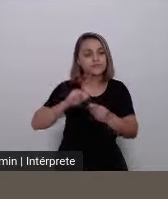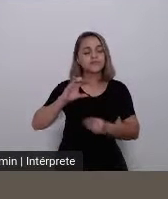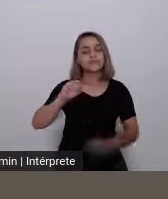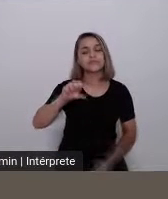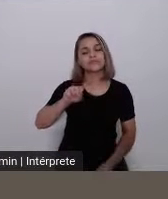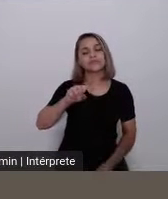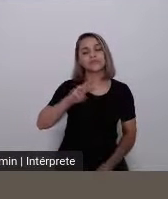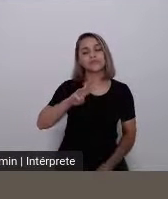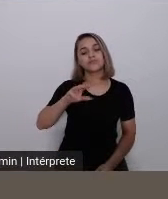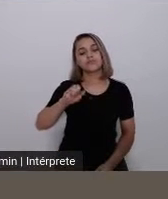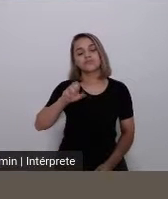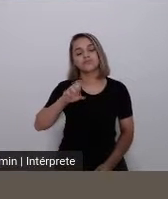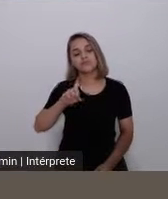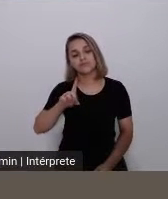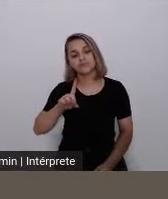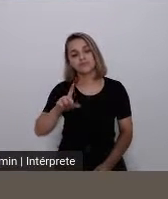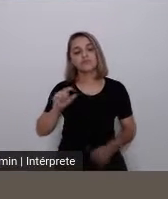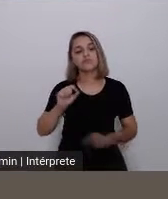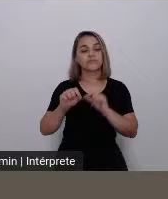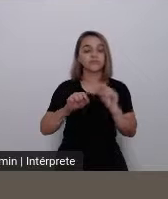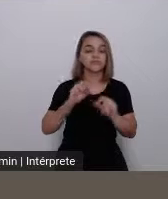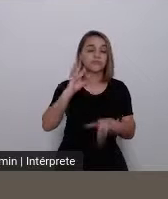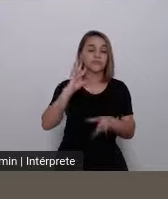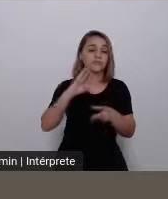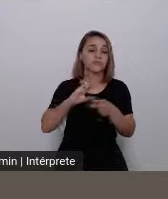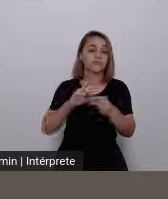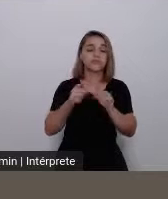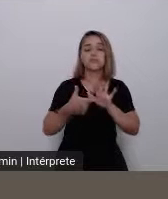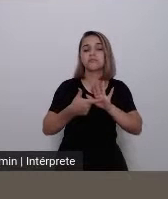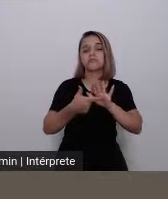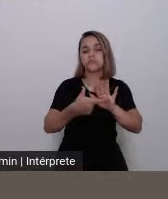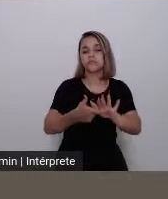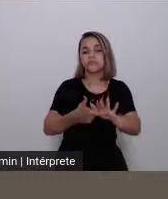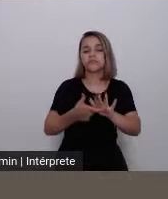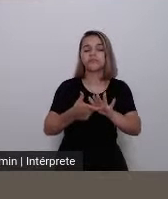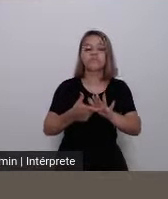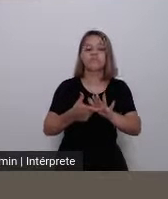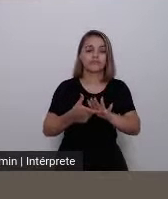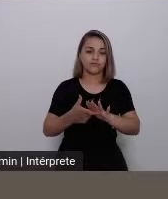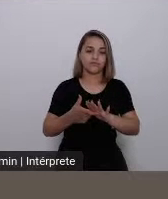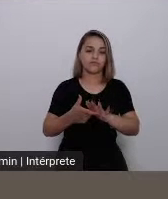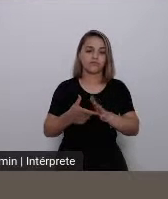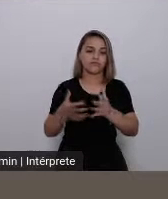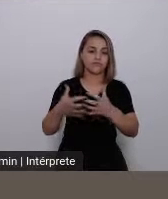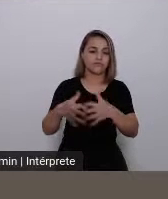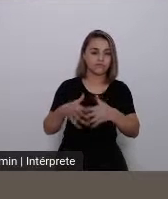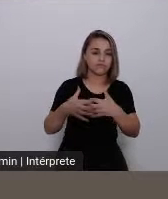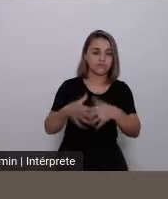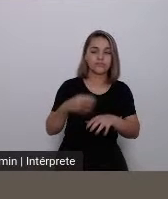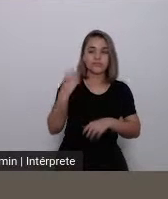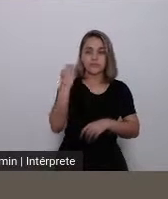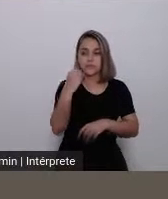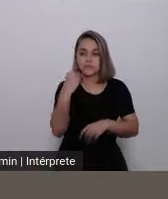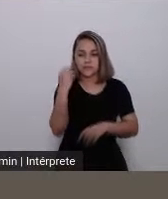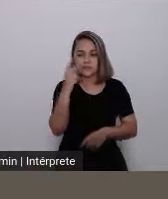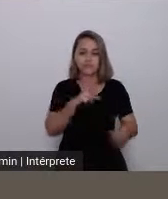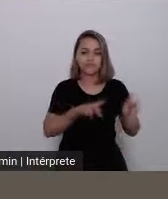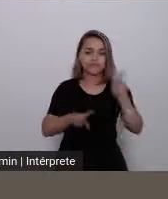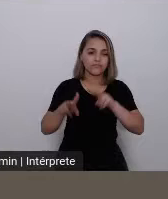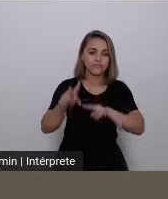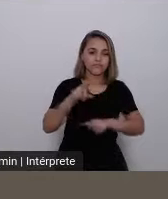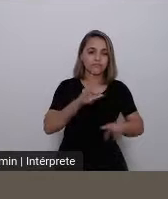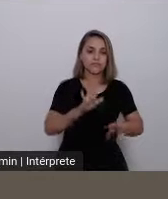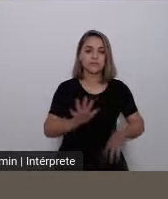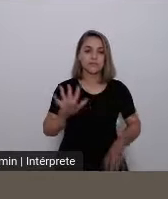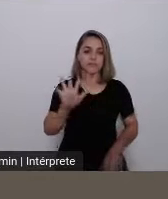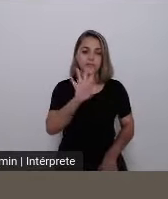nesse momento, ela é entendida como uma reprodução mecânica de uma experiência ótica do mundo, como uma imagem em que não